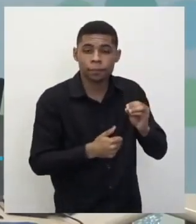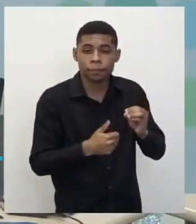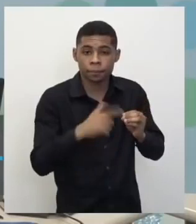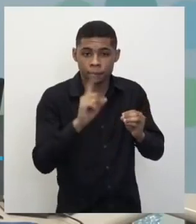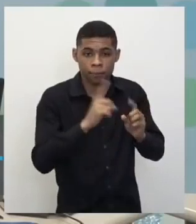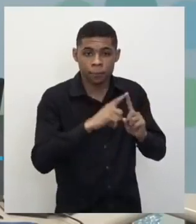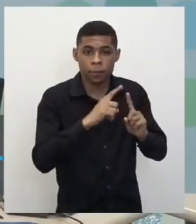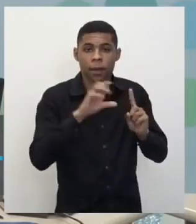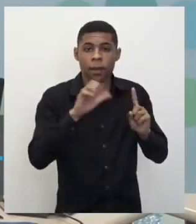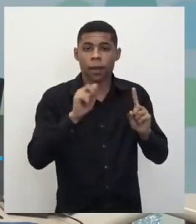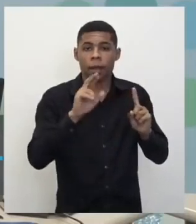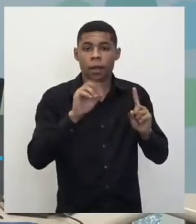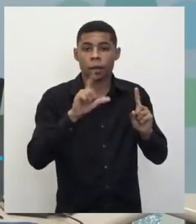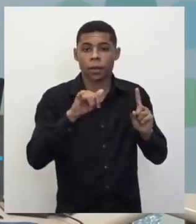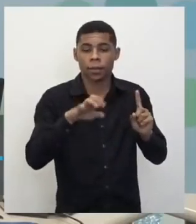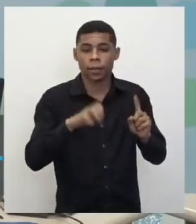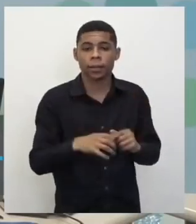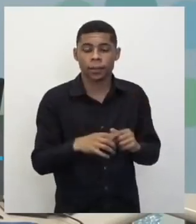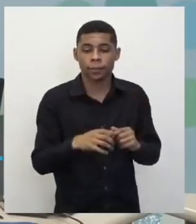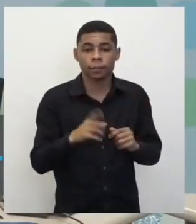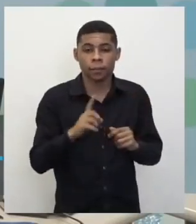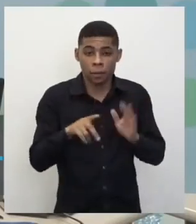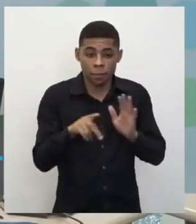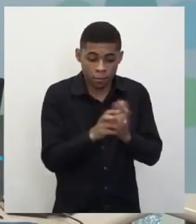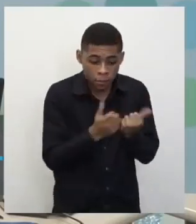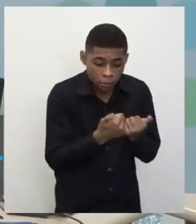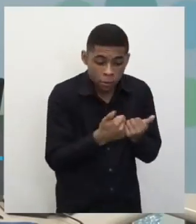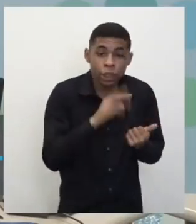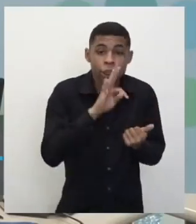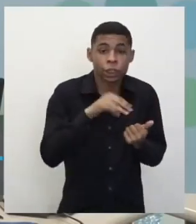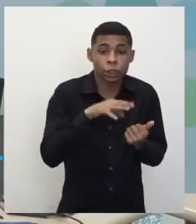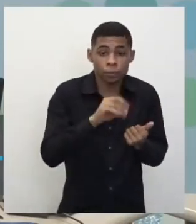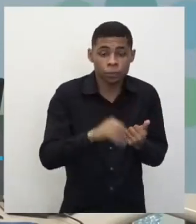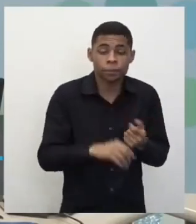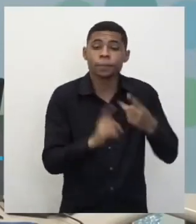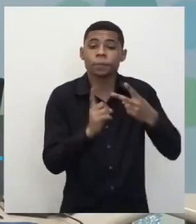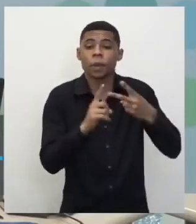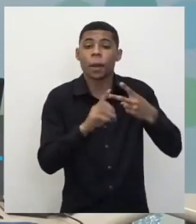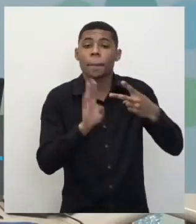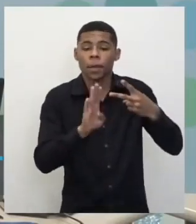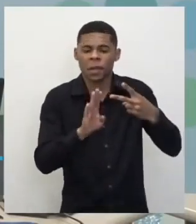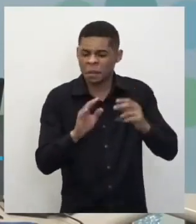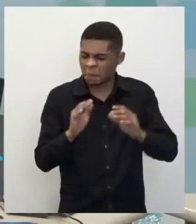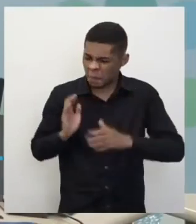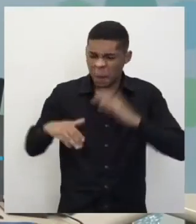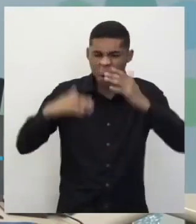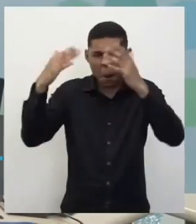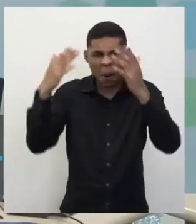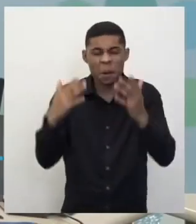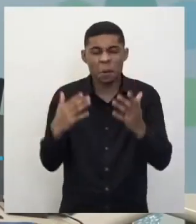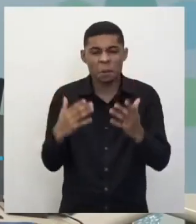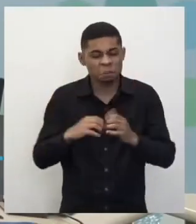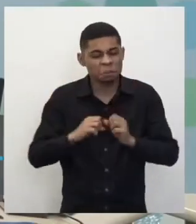Caroline: o jogo de celular do Timo. E a letra B, o sucesso do jogo.